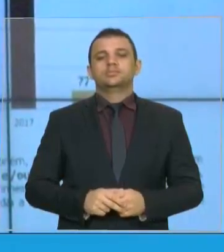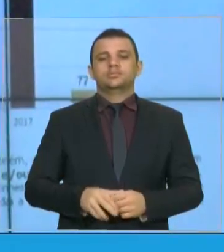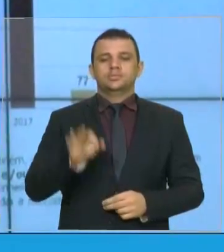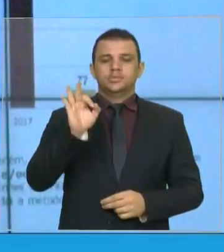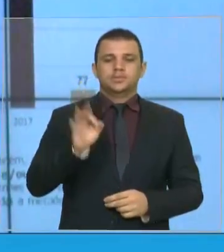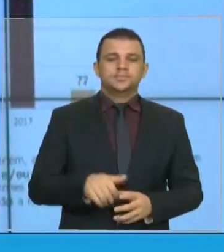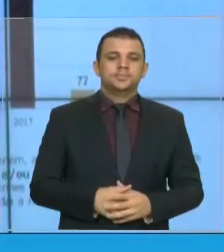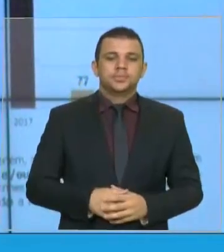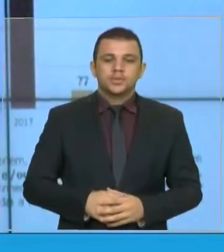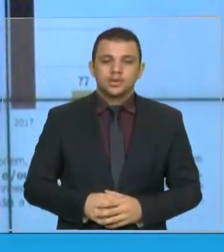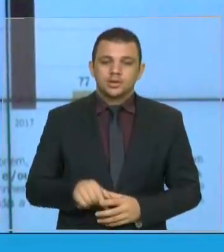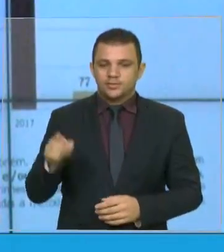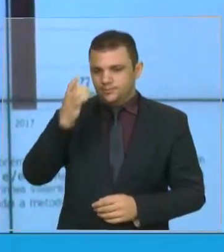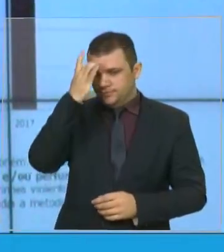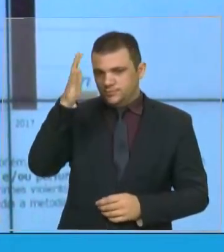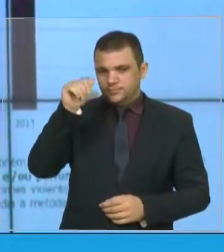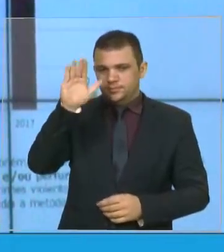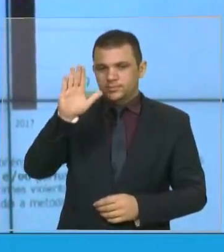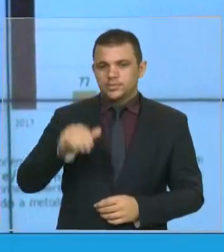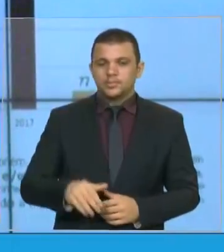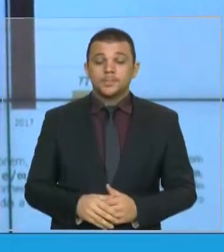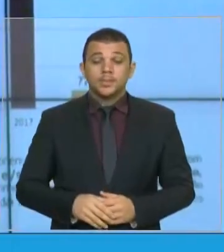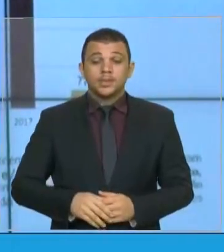Pronto. Aí fica mais fácil.